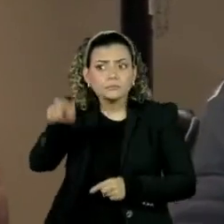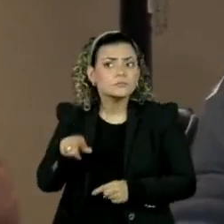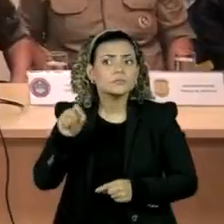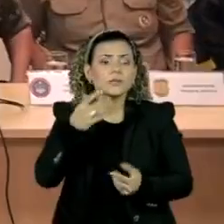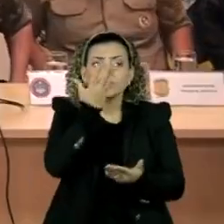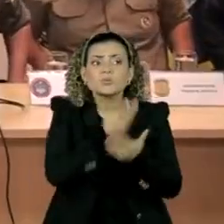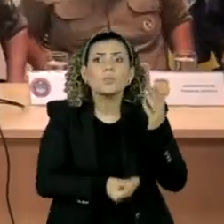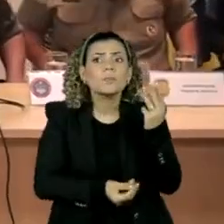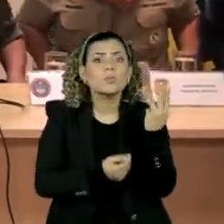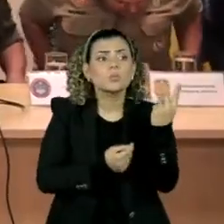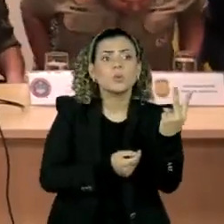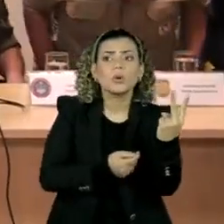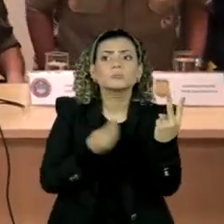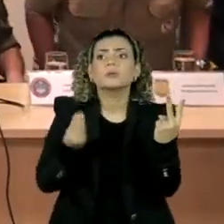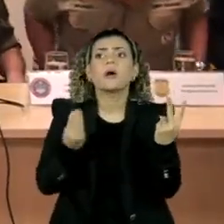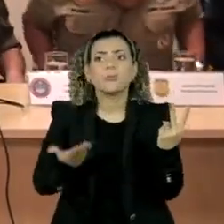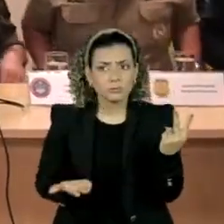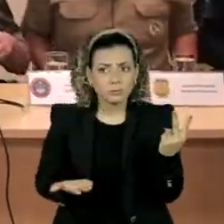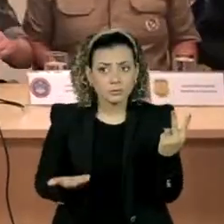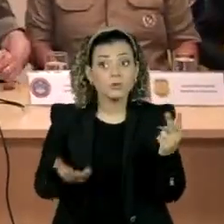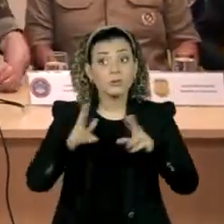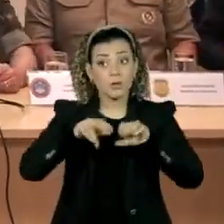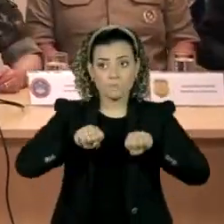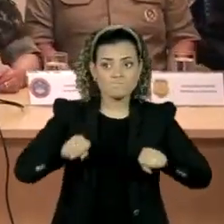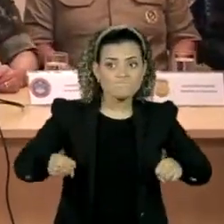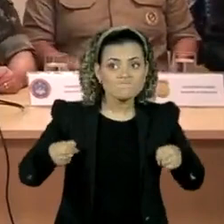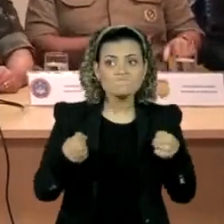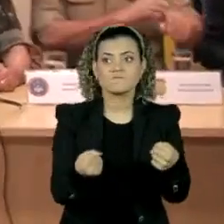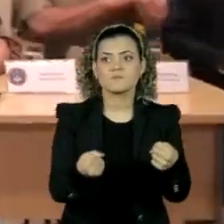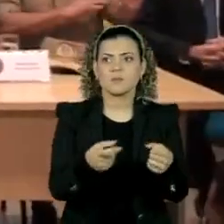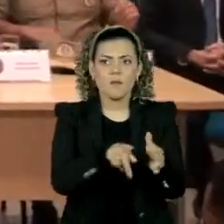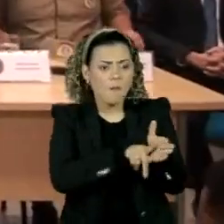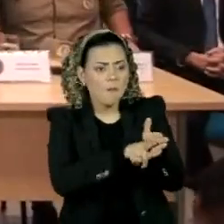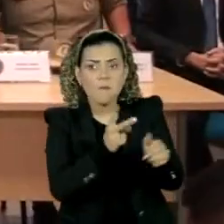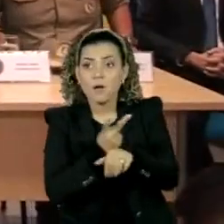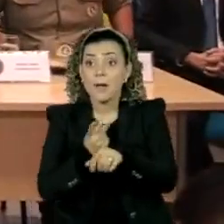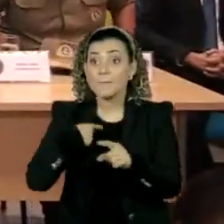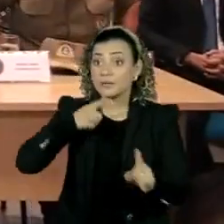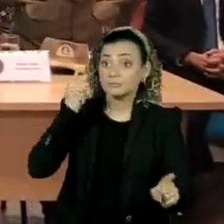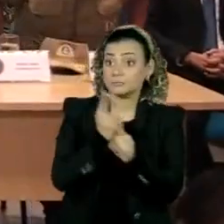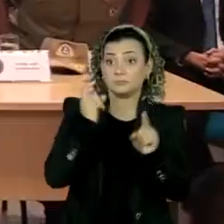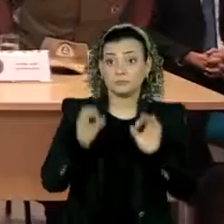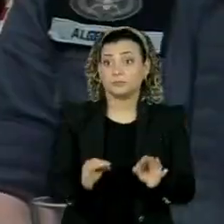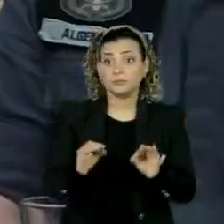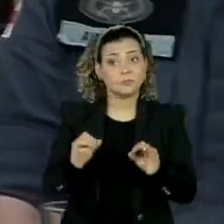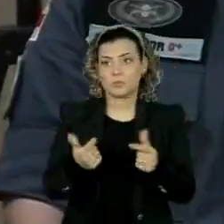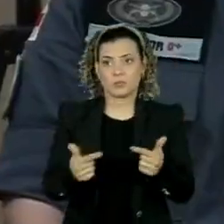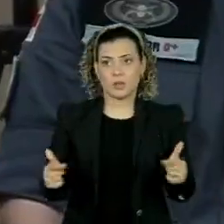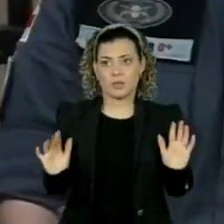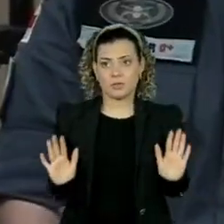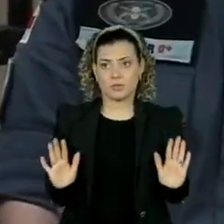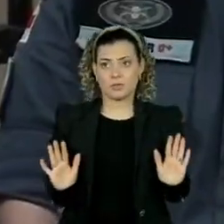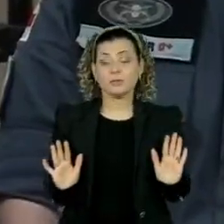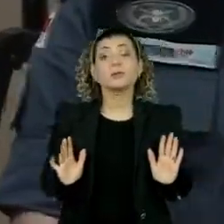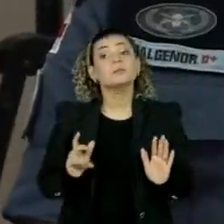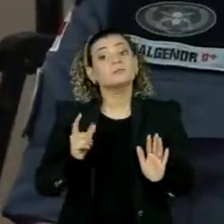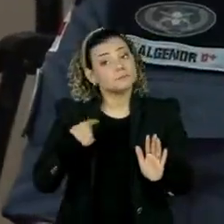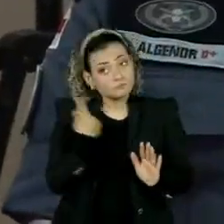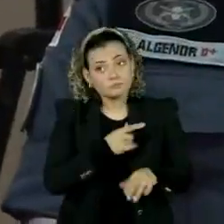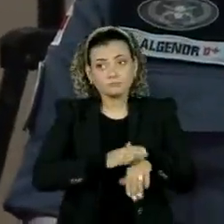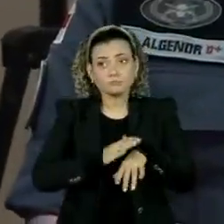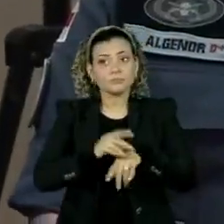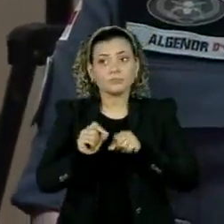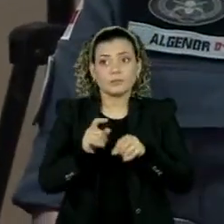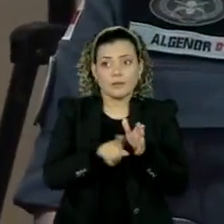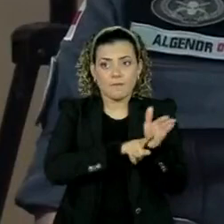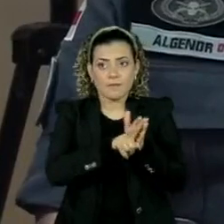desaparecimento apesar dos esforços ainda não há um caminho definido para as investigações nós somos uma